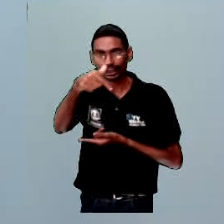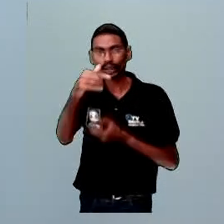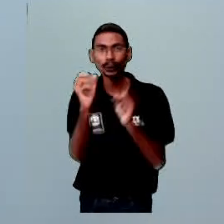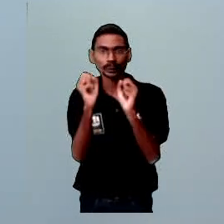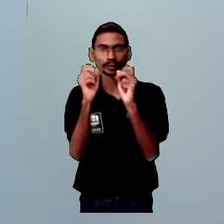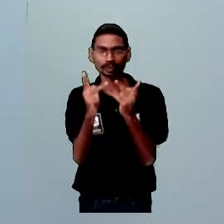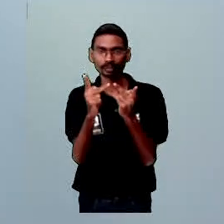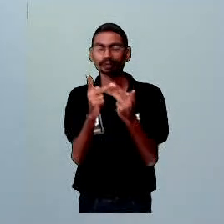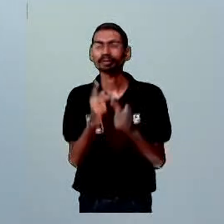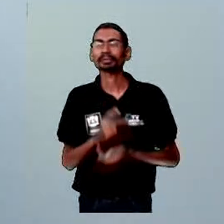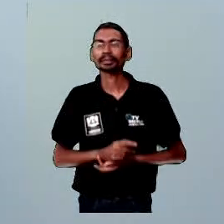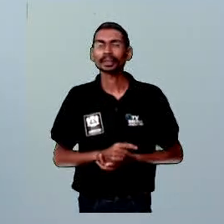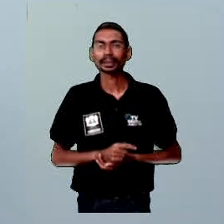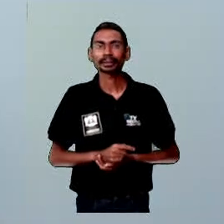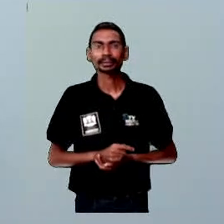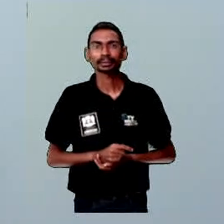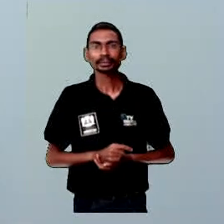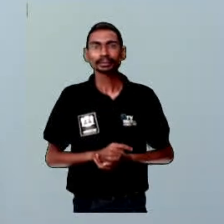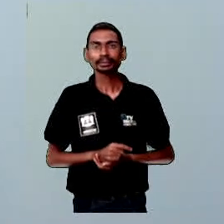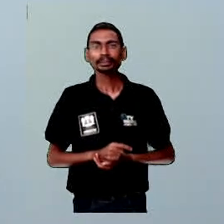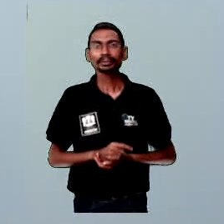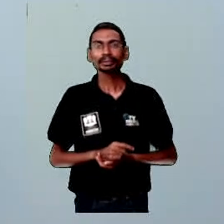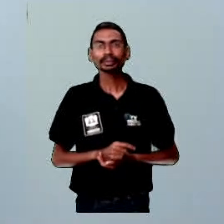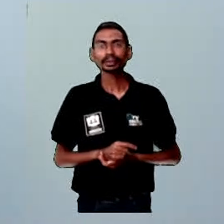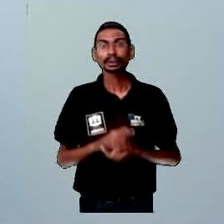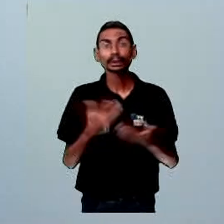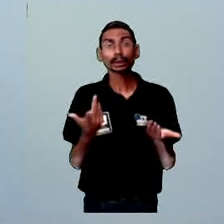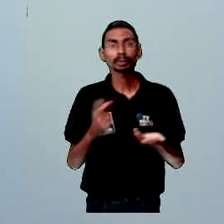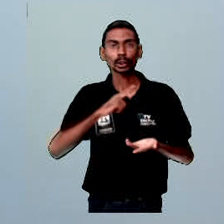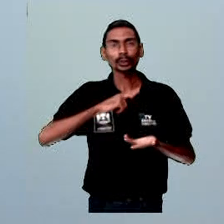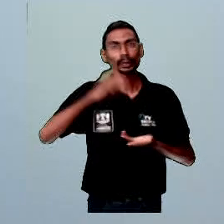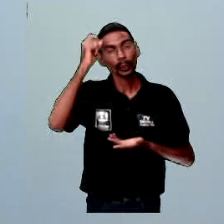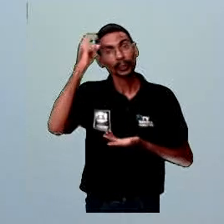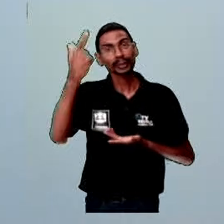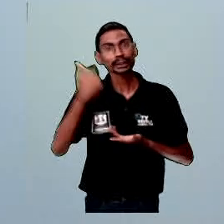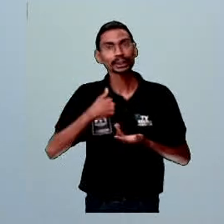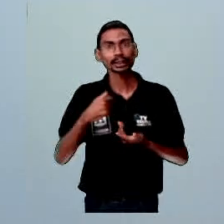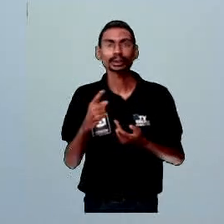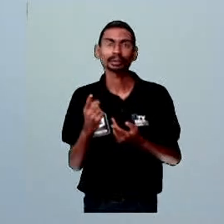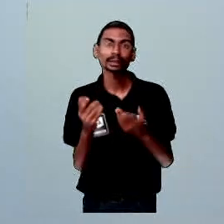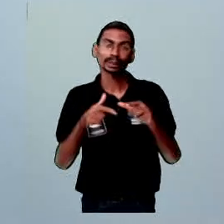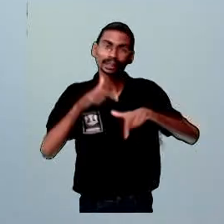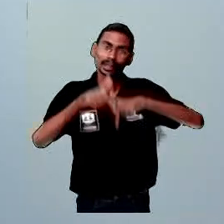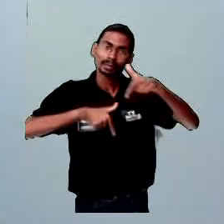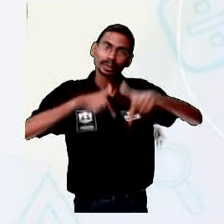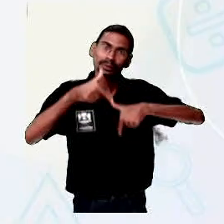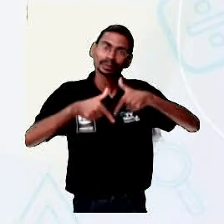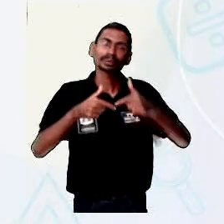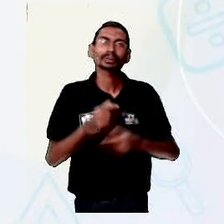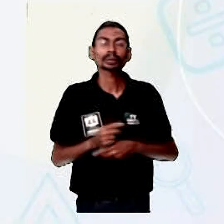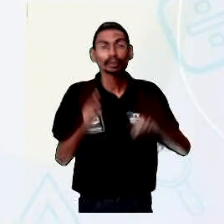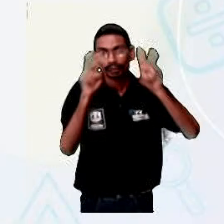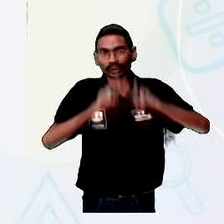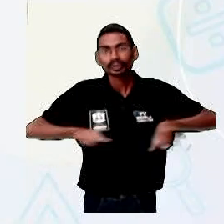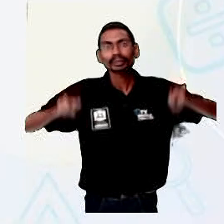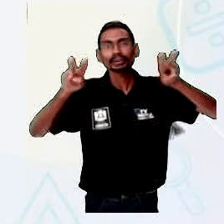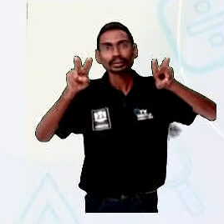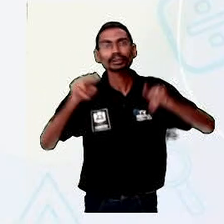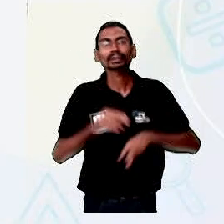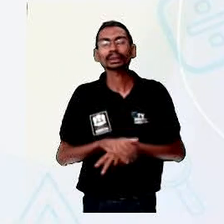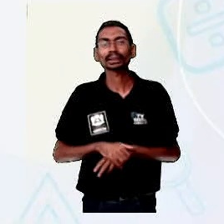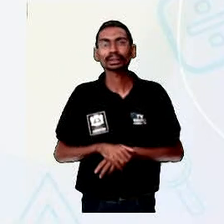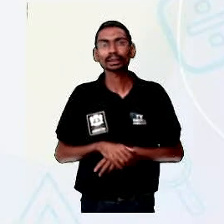ok? E aí eu trouxe outra ideia para a gente trabalhar com essa noção. Vê, aqui a gente pode também